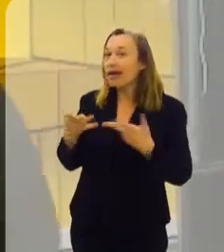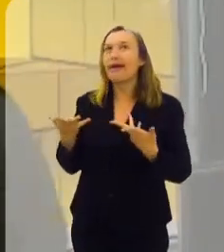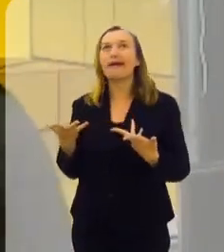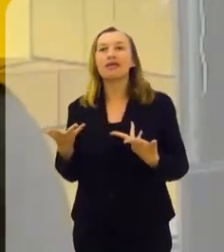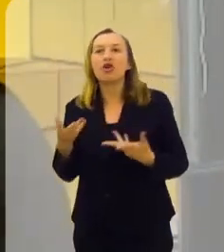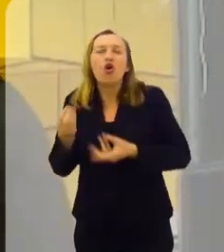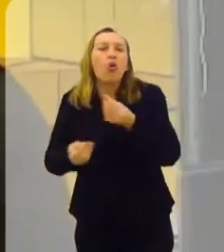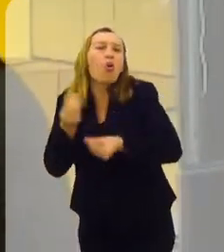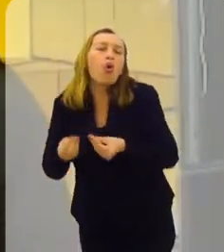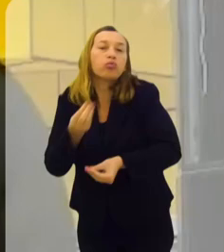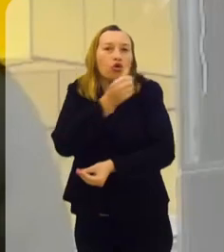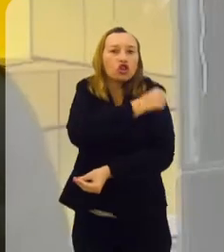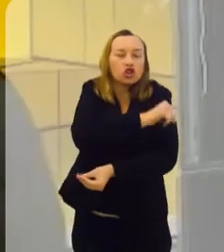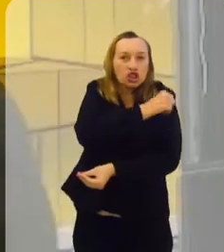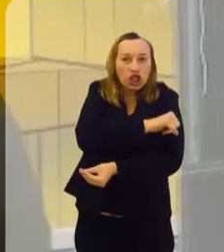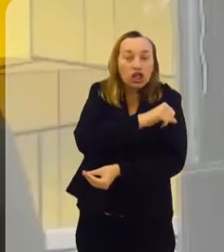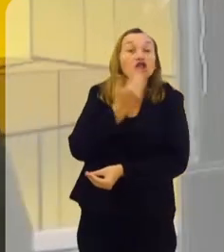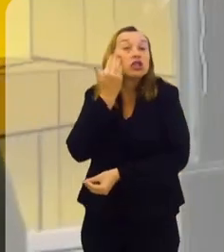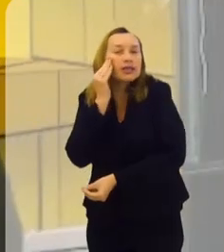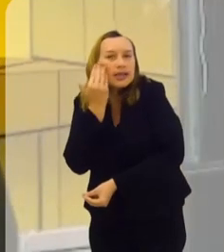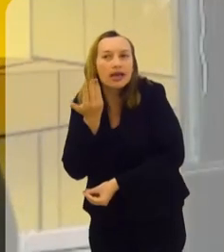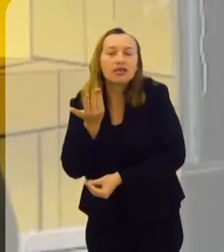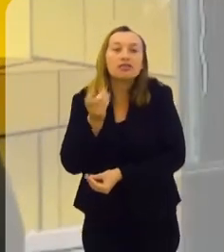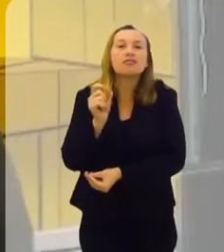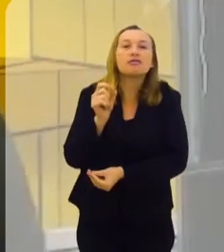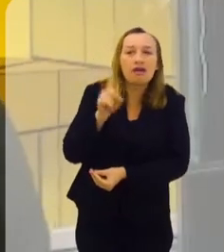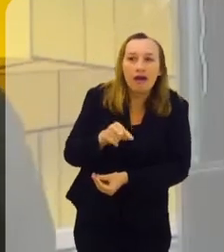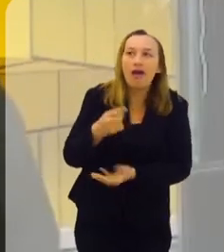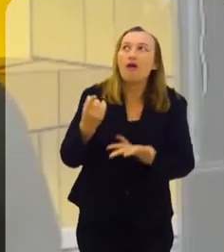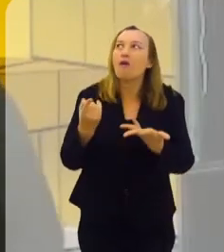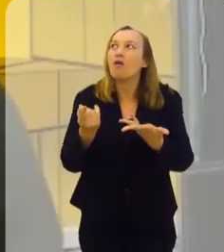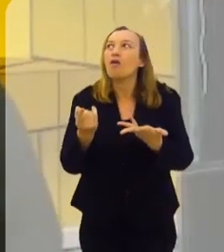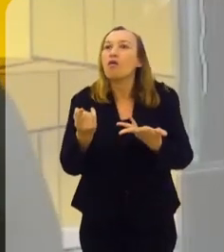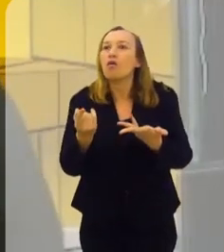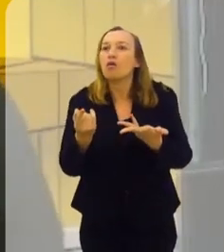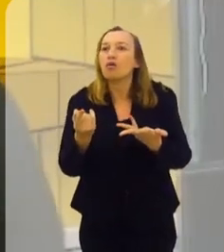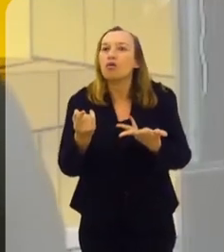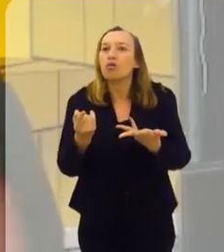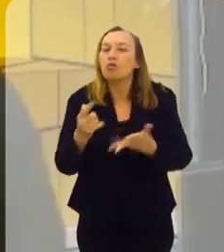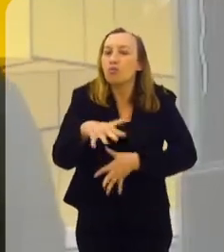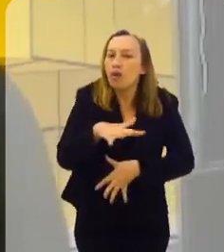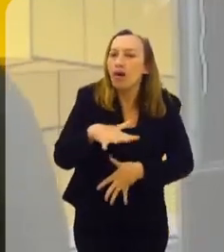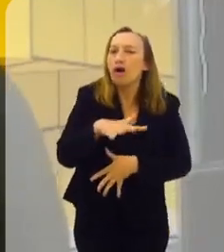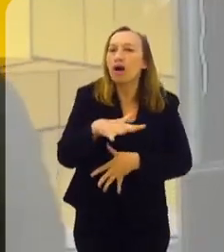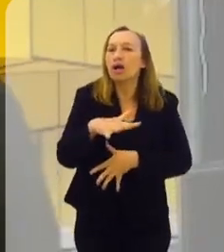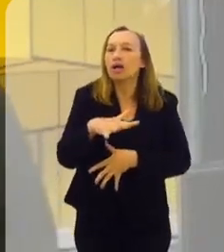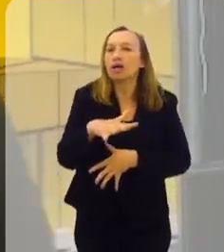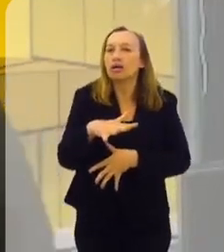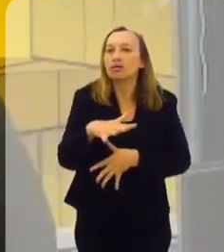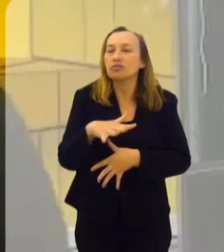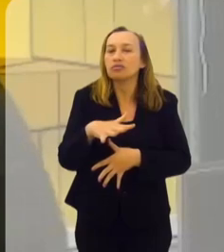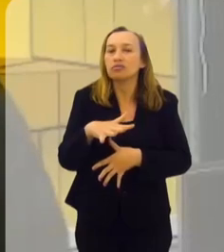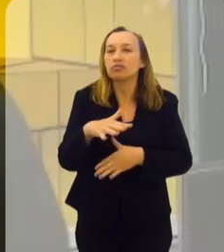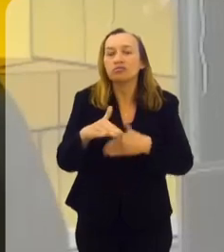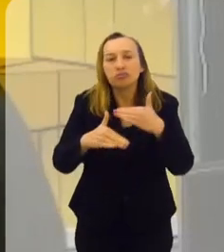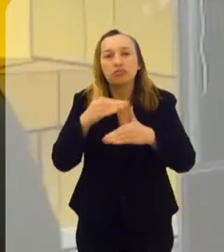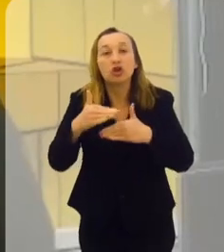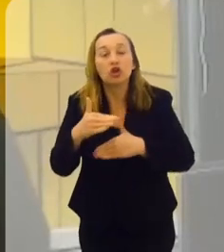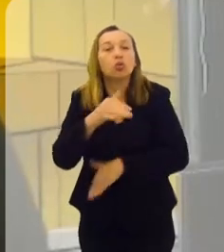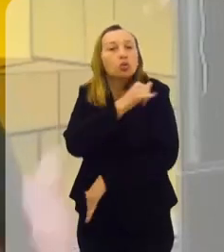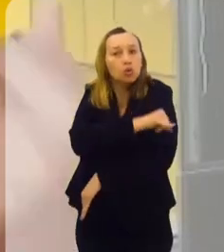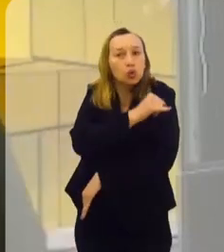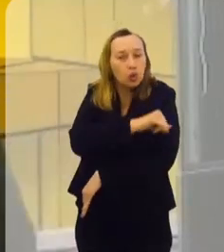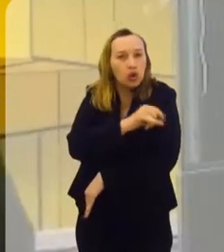aqui, como o Rio de Janeiro, a gente entende que é um setor que é vocação